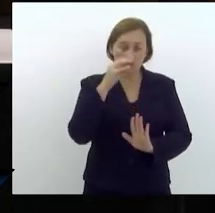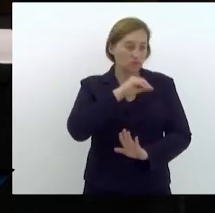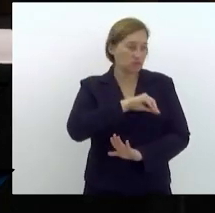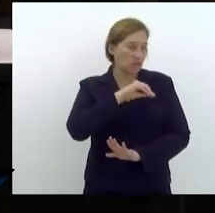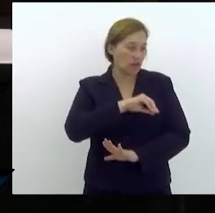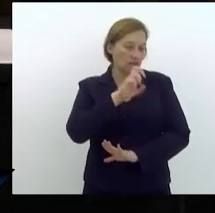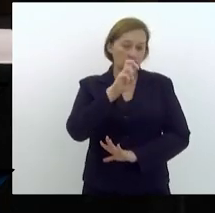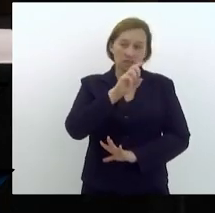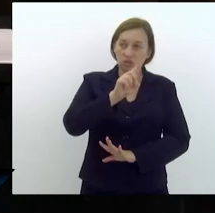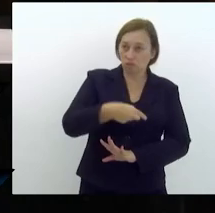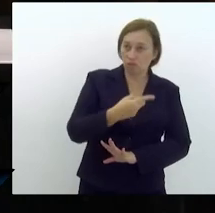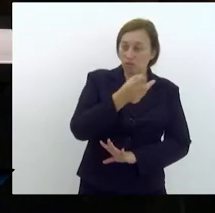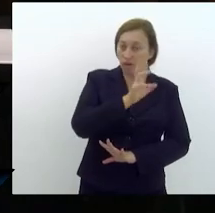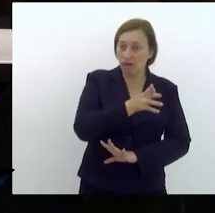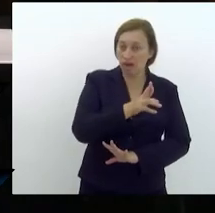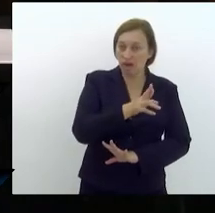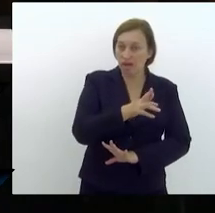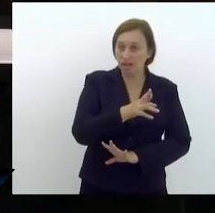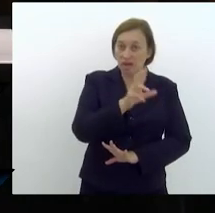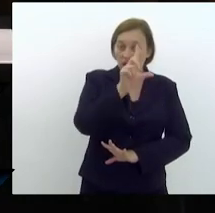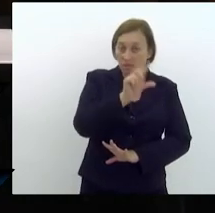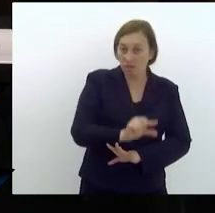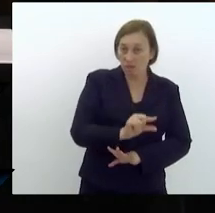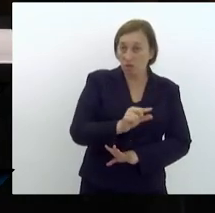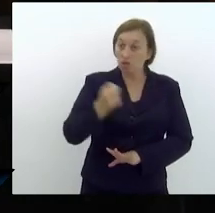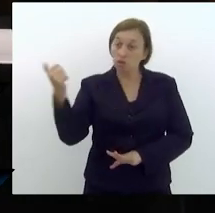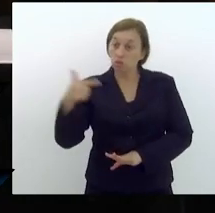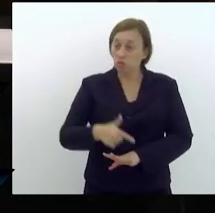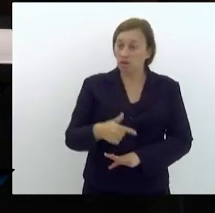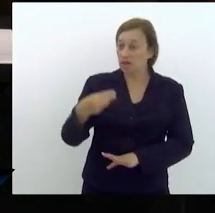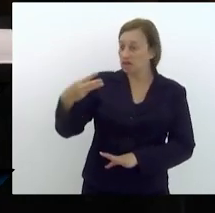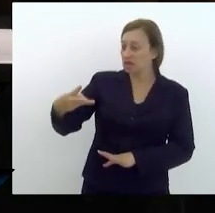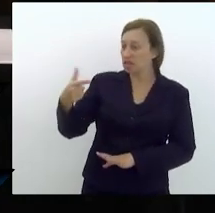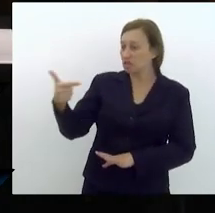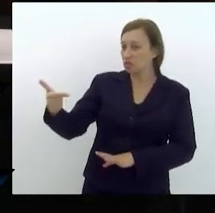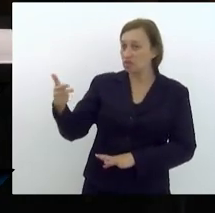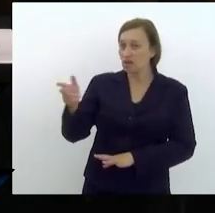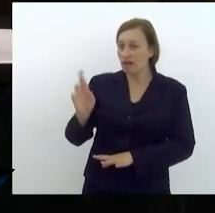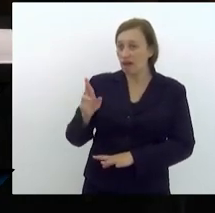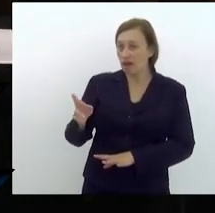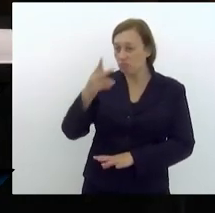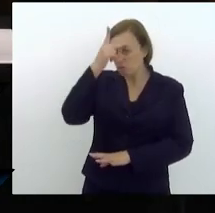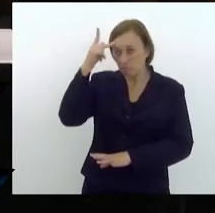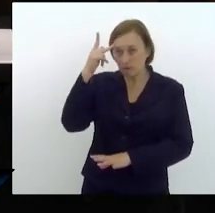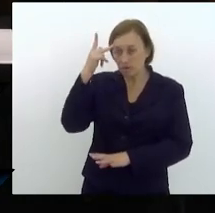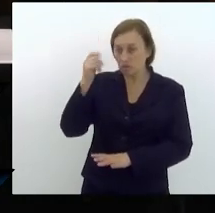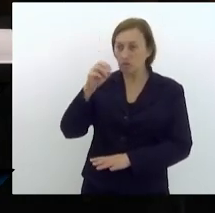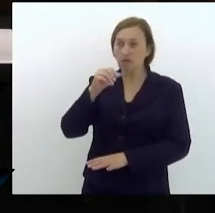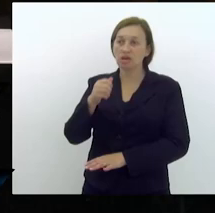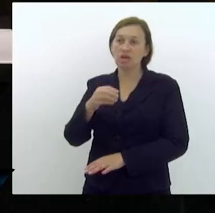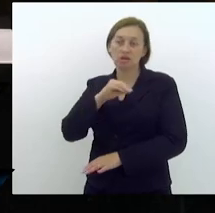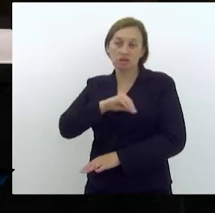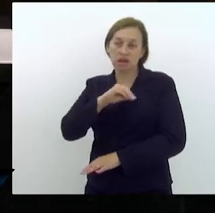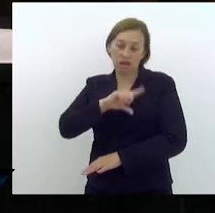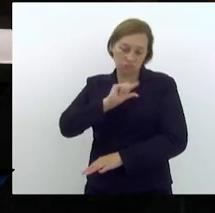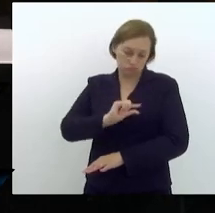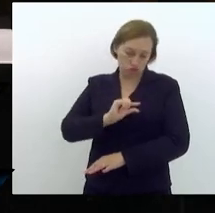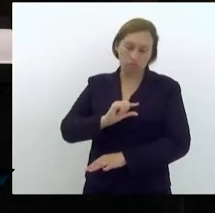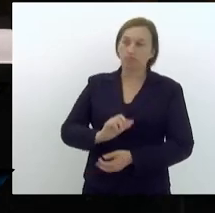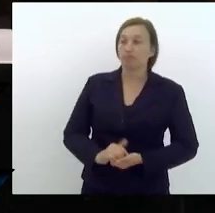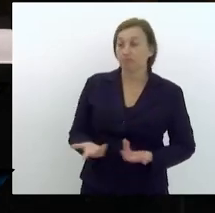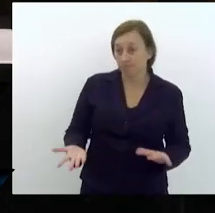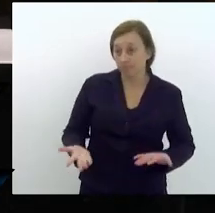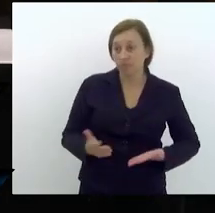r$ 5000 é infinitamente menor do que os 32 para a pessoa que ganha um salário mínimo